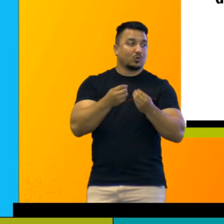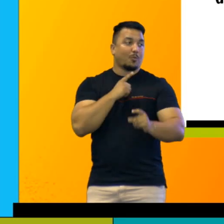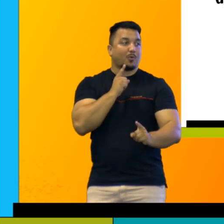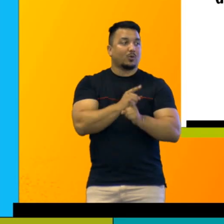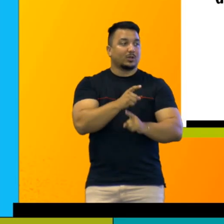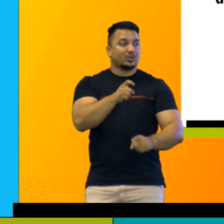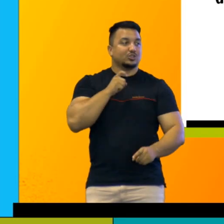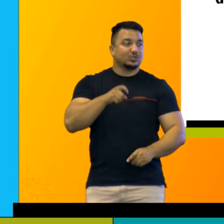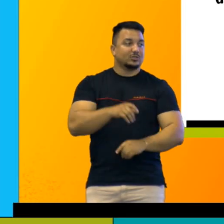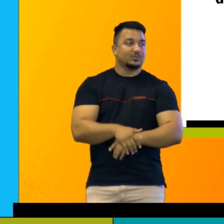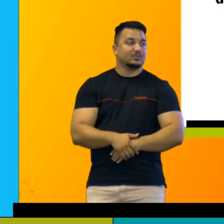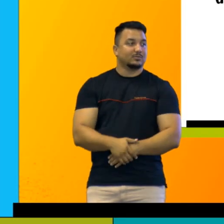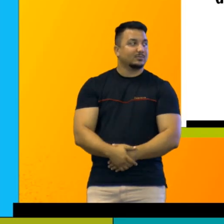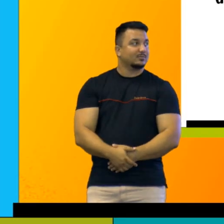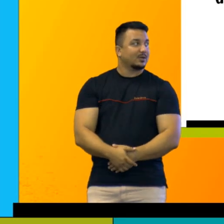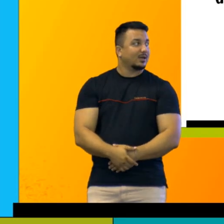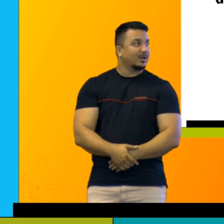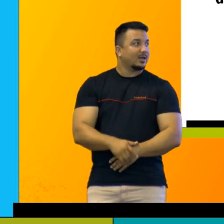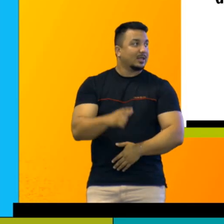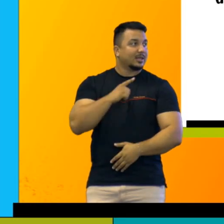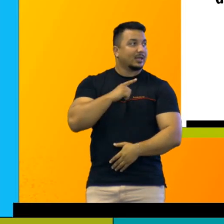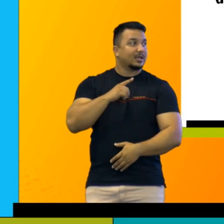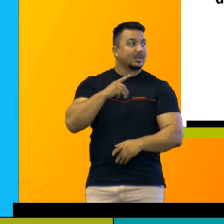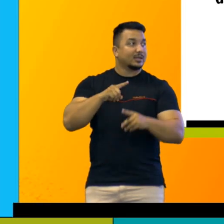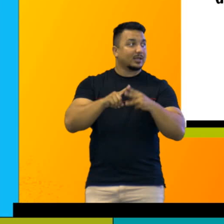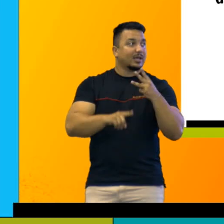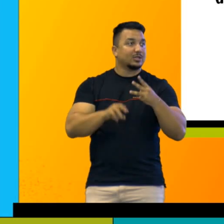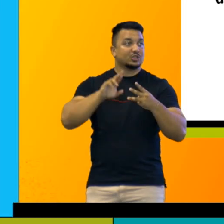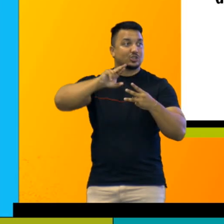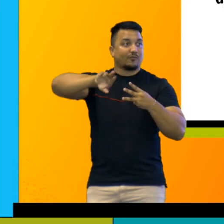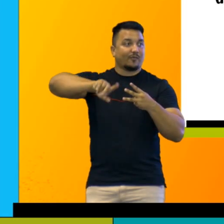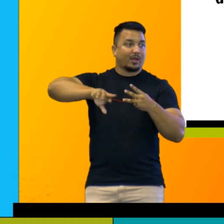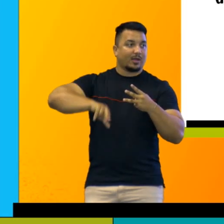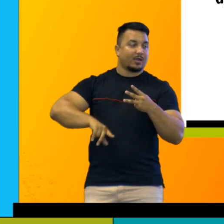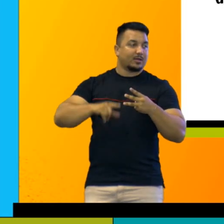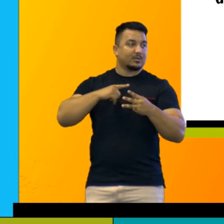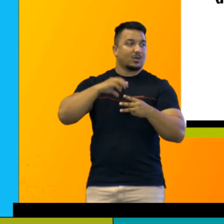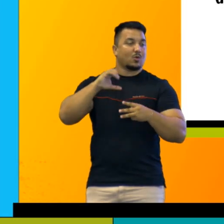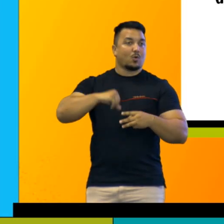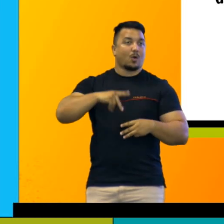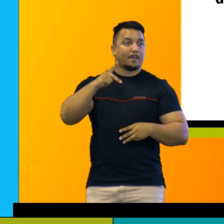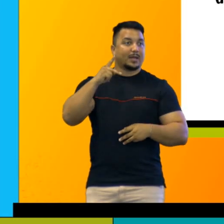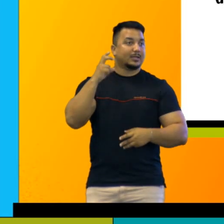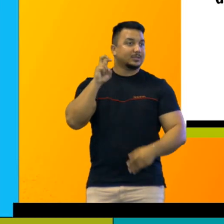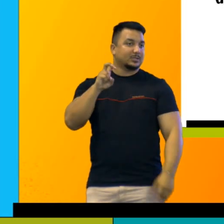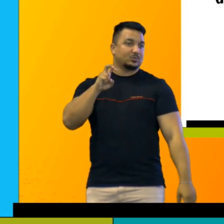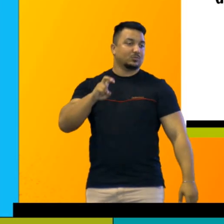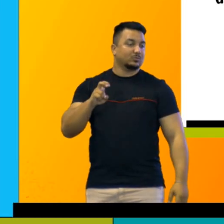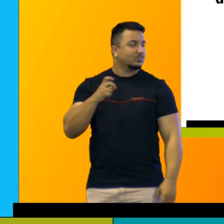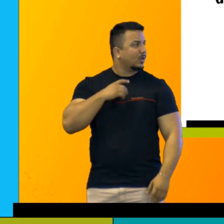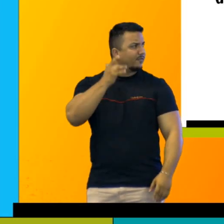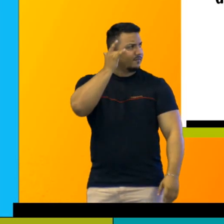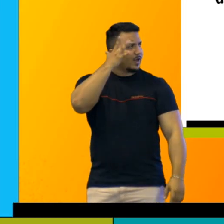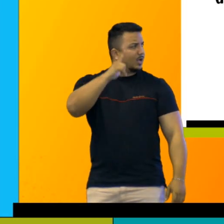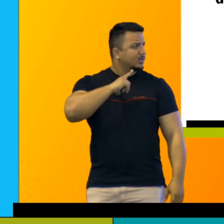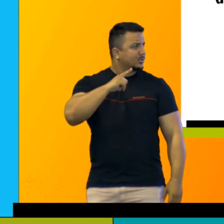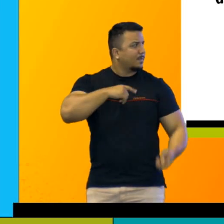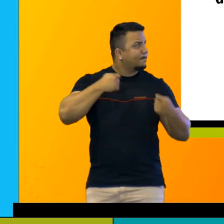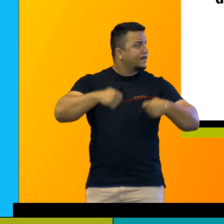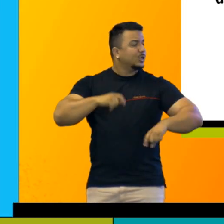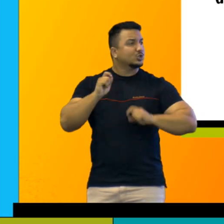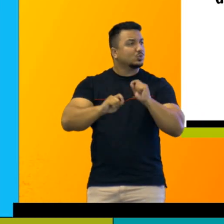o X. São 3 habilidades diferentes lá na competência 5. Mas essa foi mais fácil. Ele só